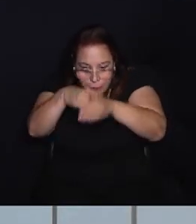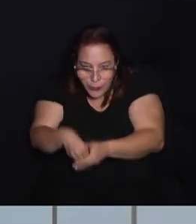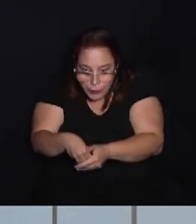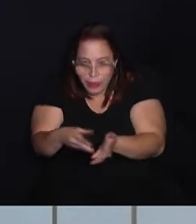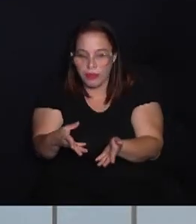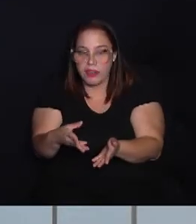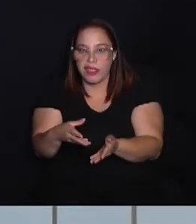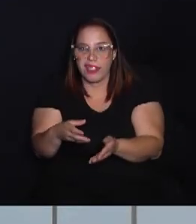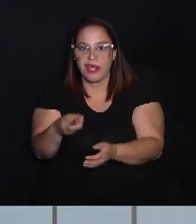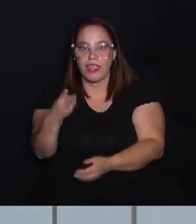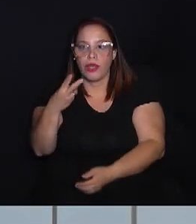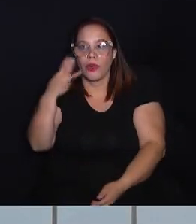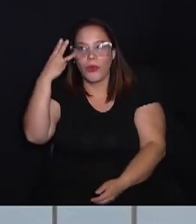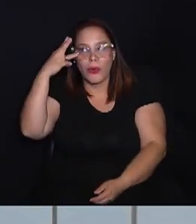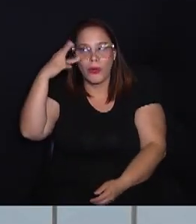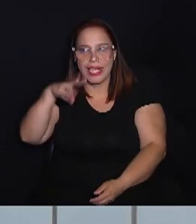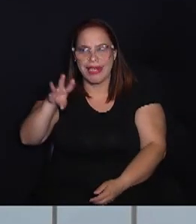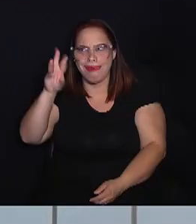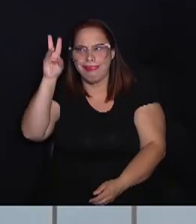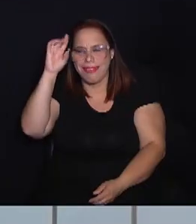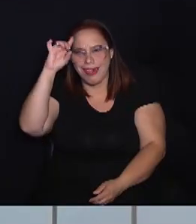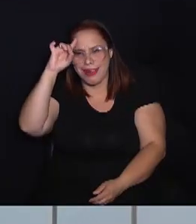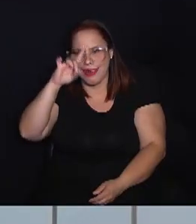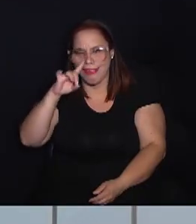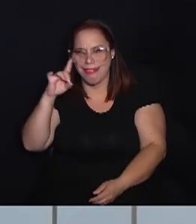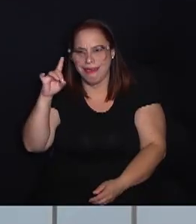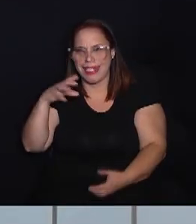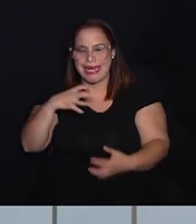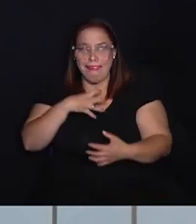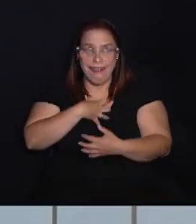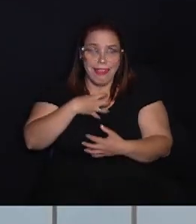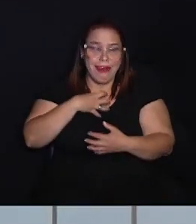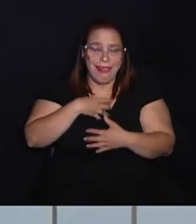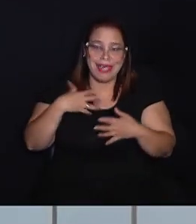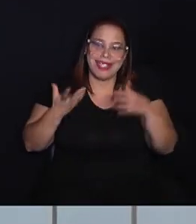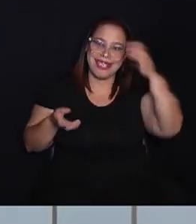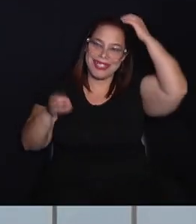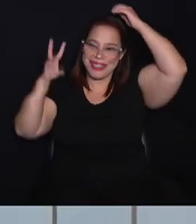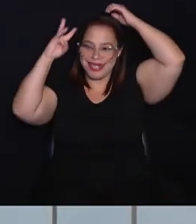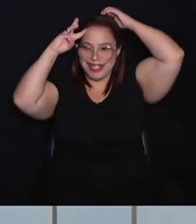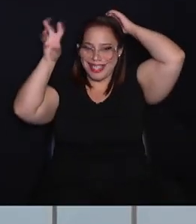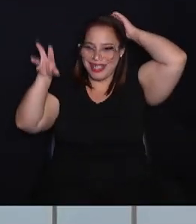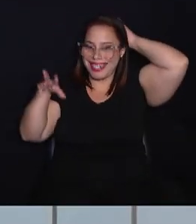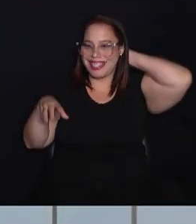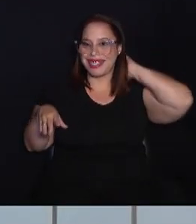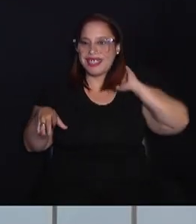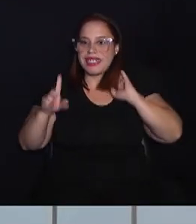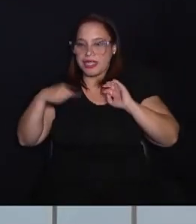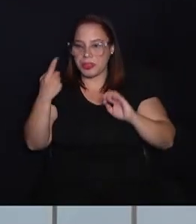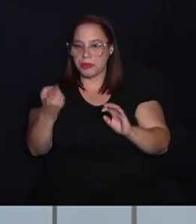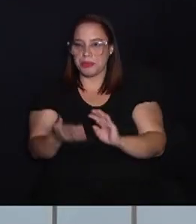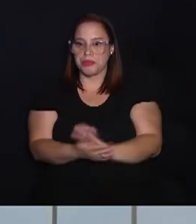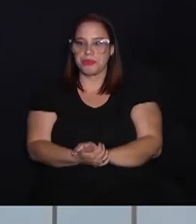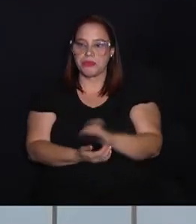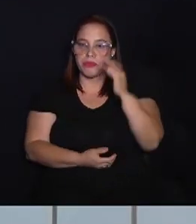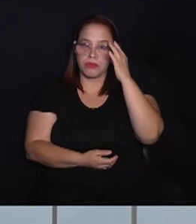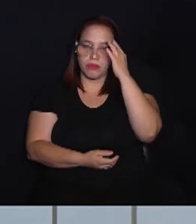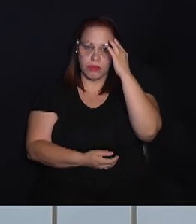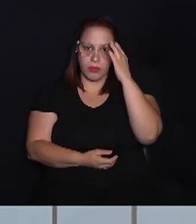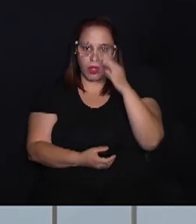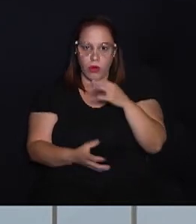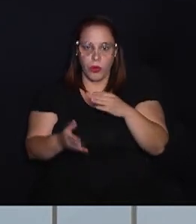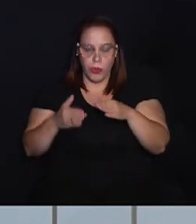essa experiência, né, me dá, obviamente, uma obrigação maior, né, de continuar evoluindo e